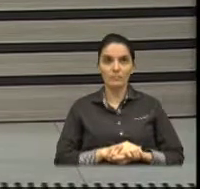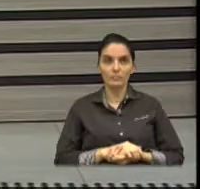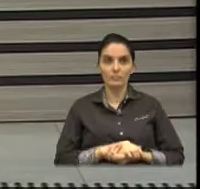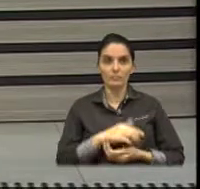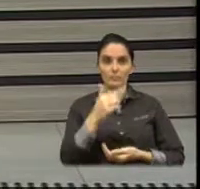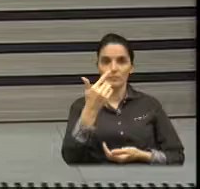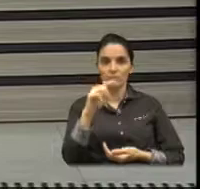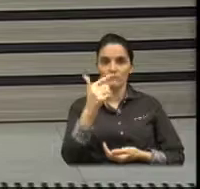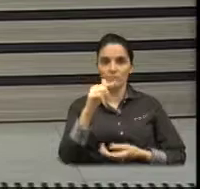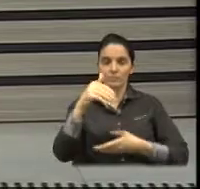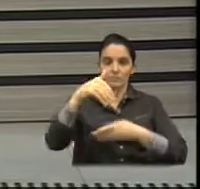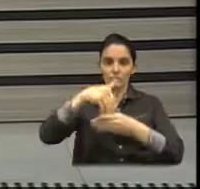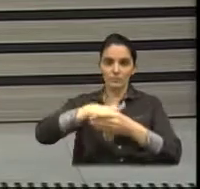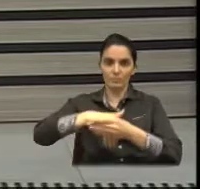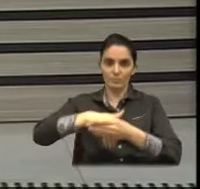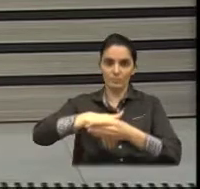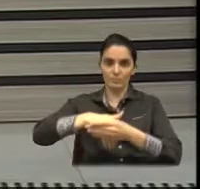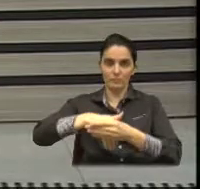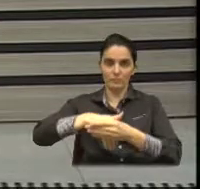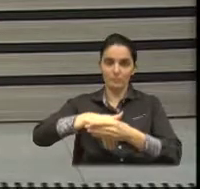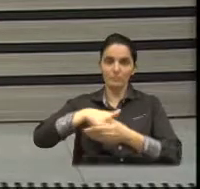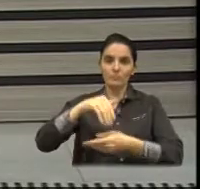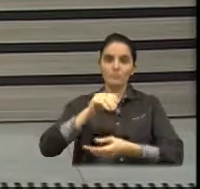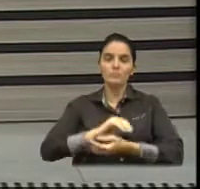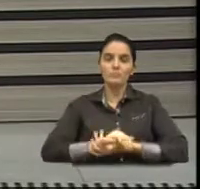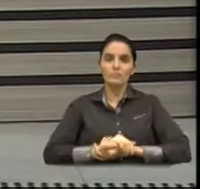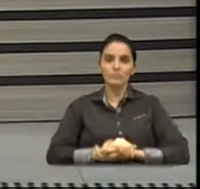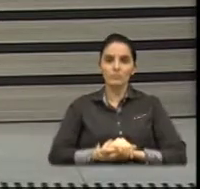Não havendo, vai à votação.